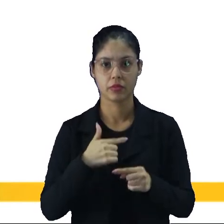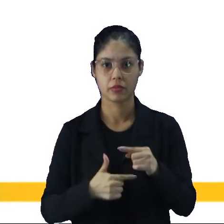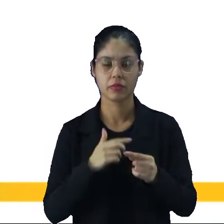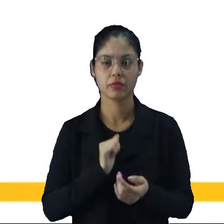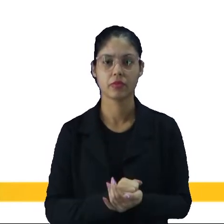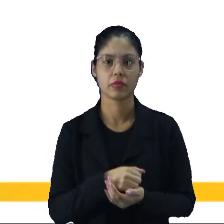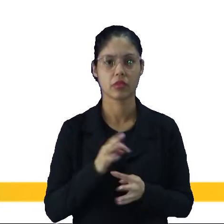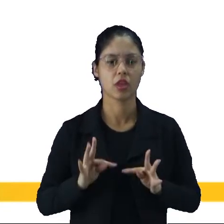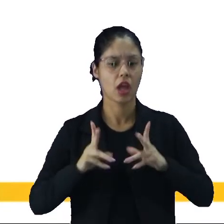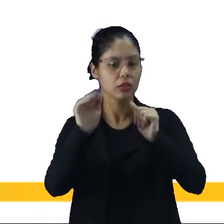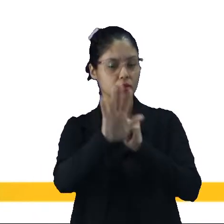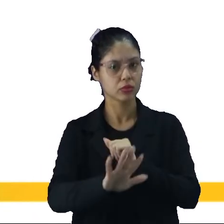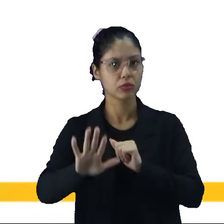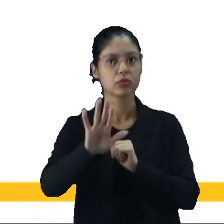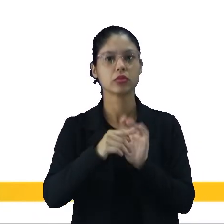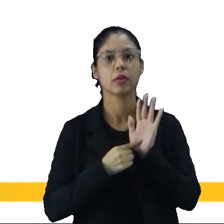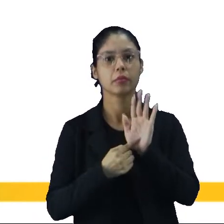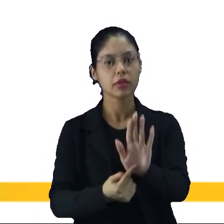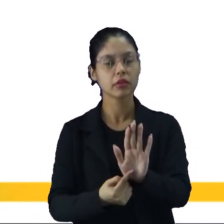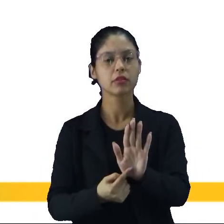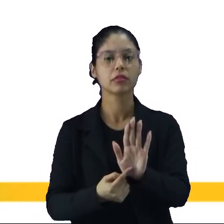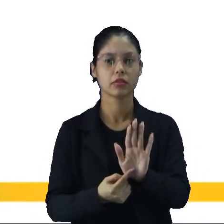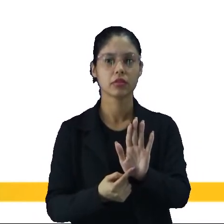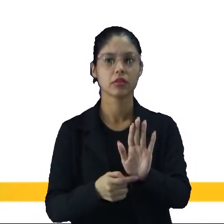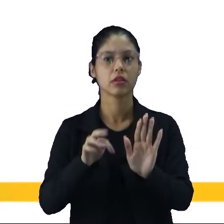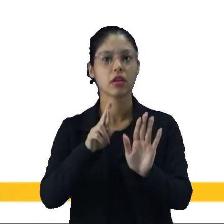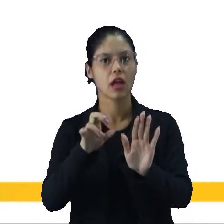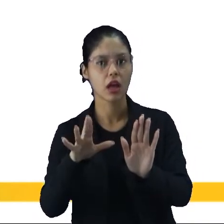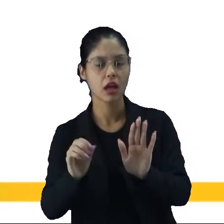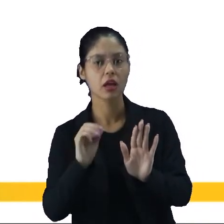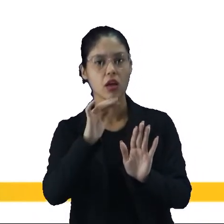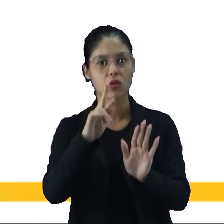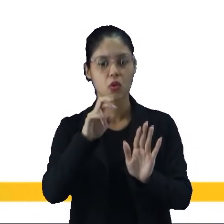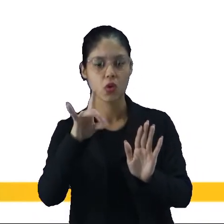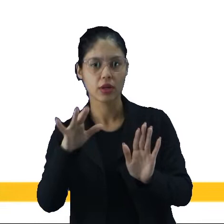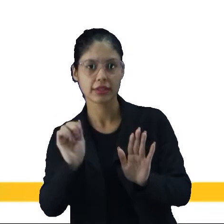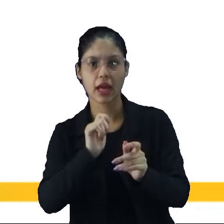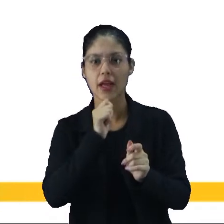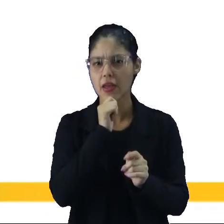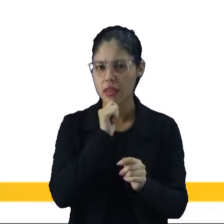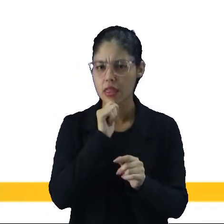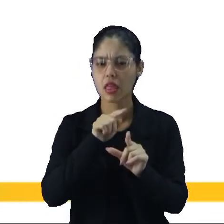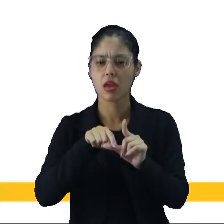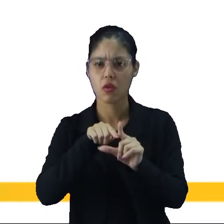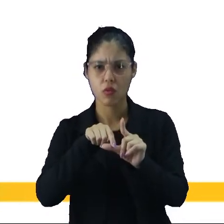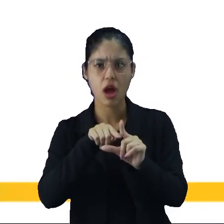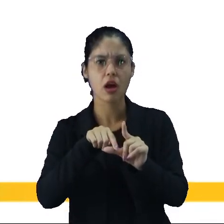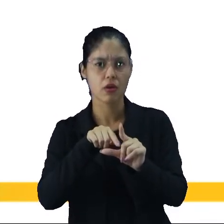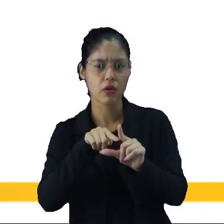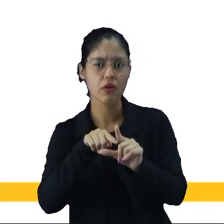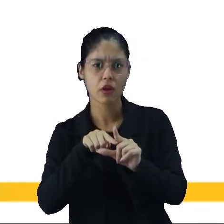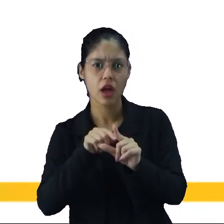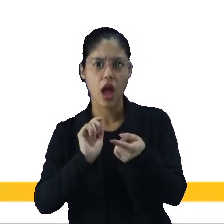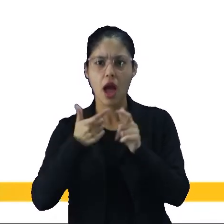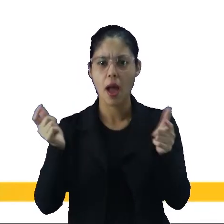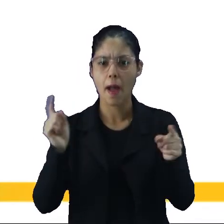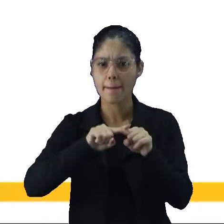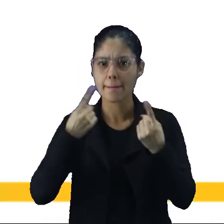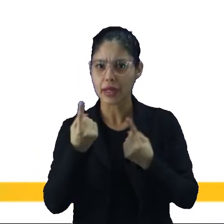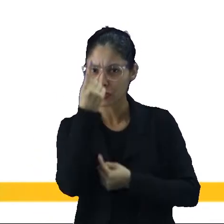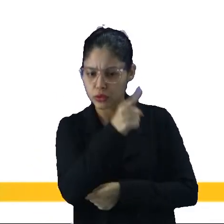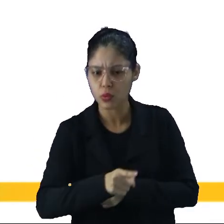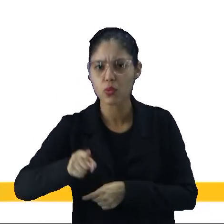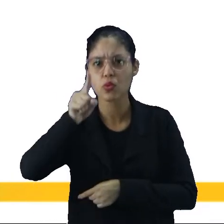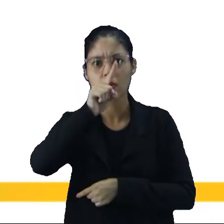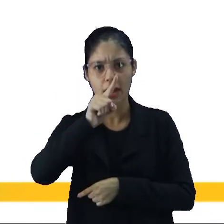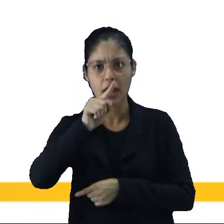nem todos os seus representantes, que a gente chama de arcos côngruos. A congruência é quando um ângulo o arco dá mais de uma volta